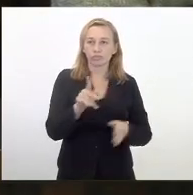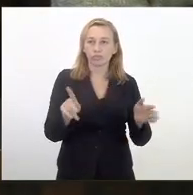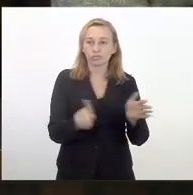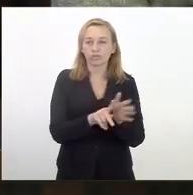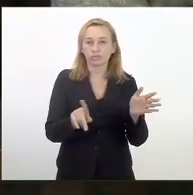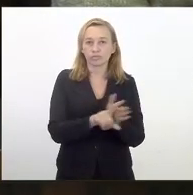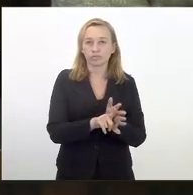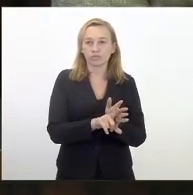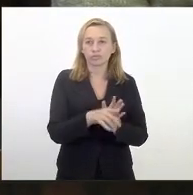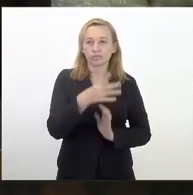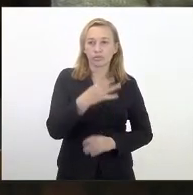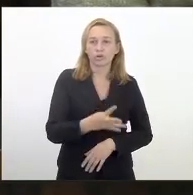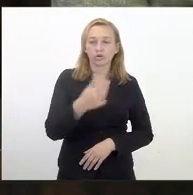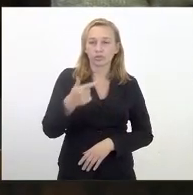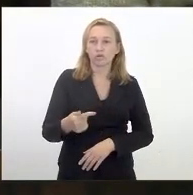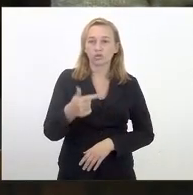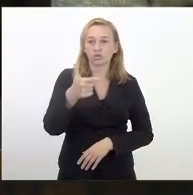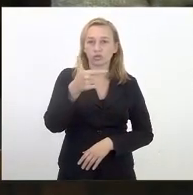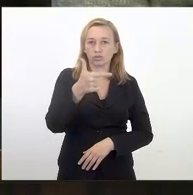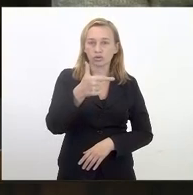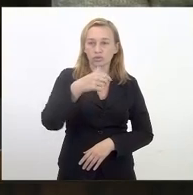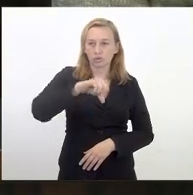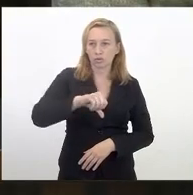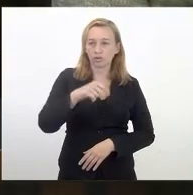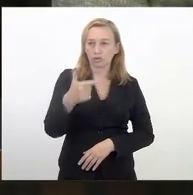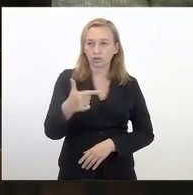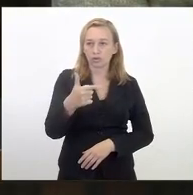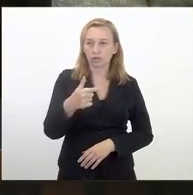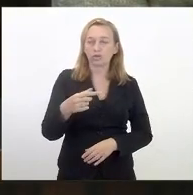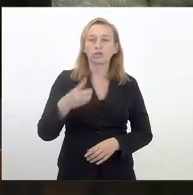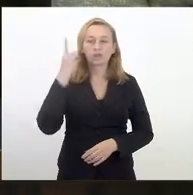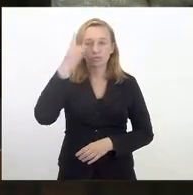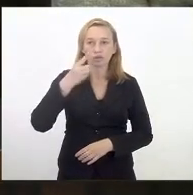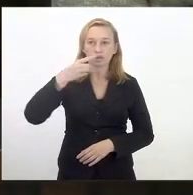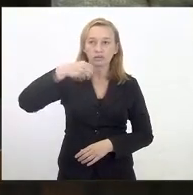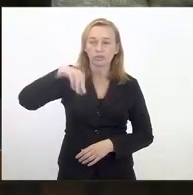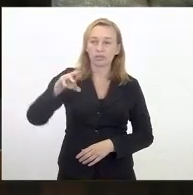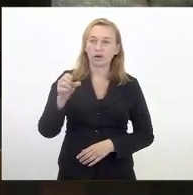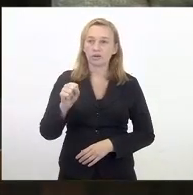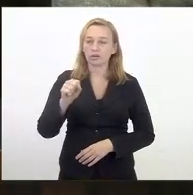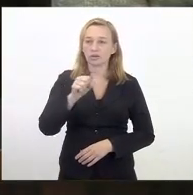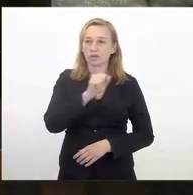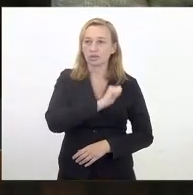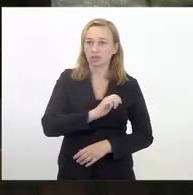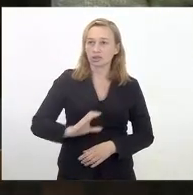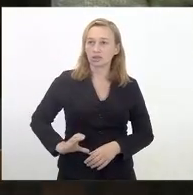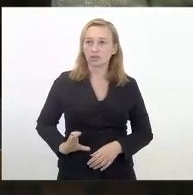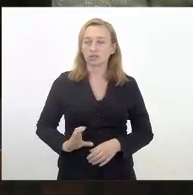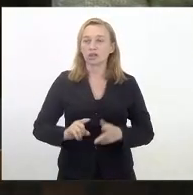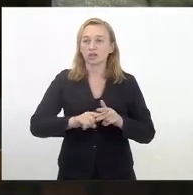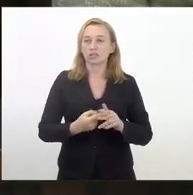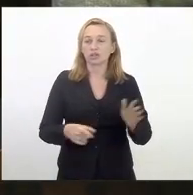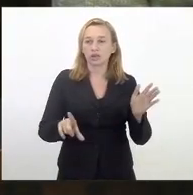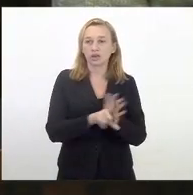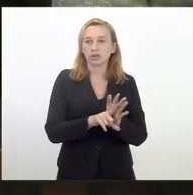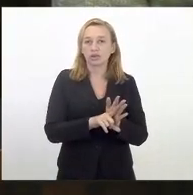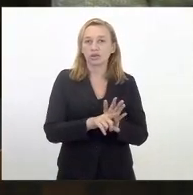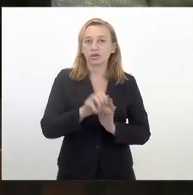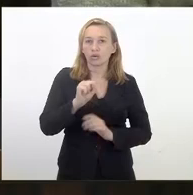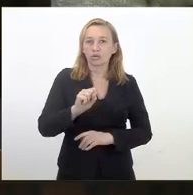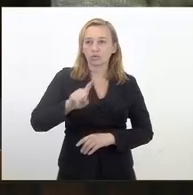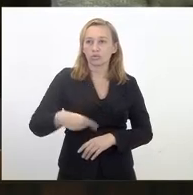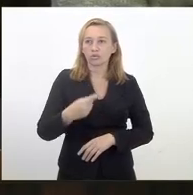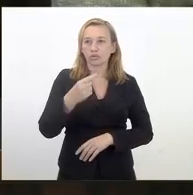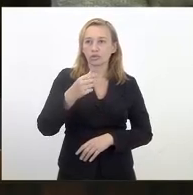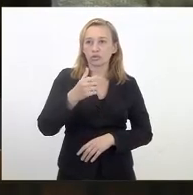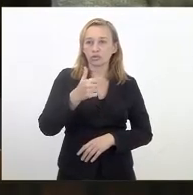único projeto de lei 429 221 de autoria dos deputados Marcos Vinícius e André Ceciliano que altera lei 8804